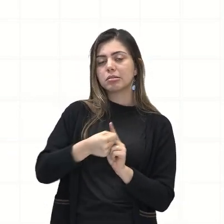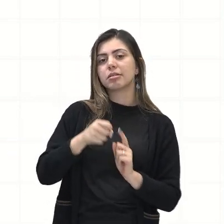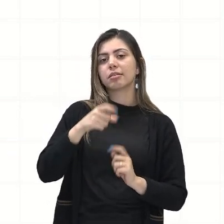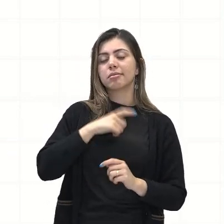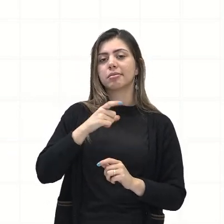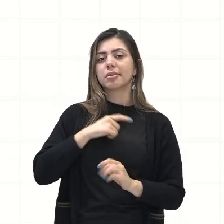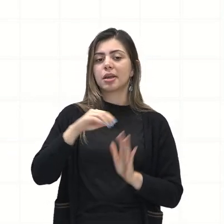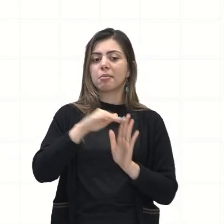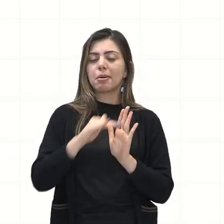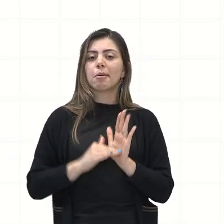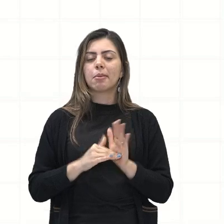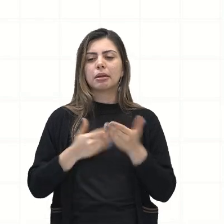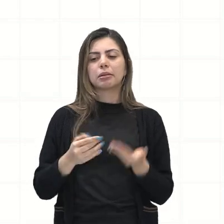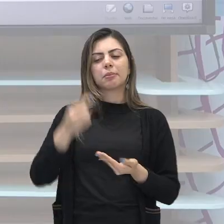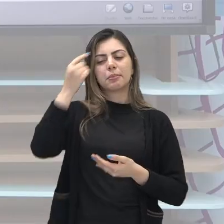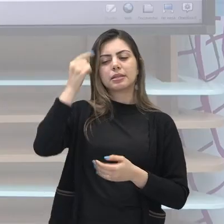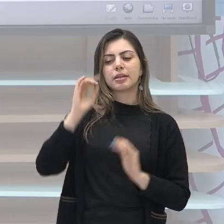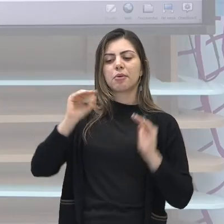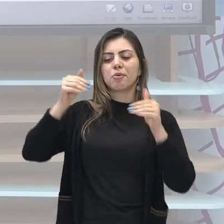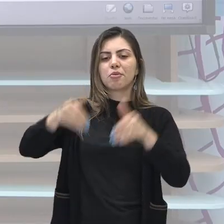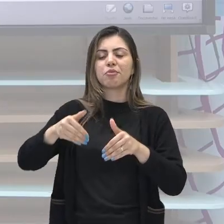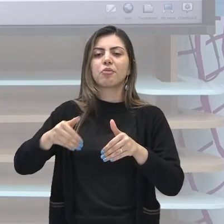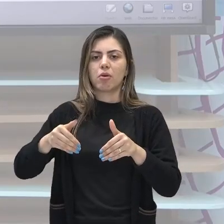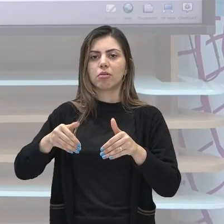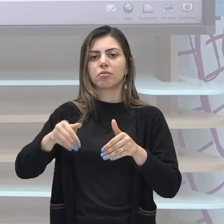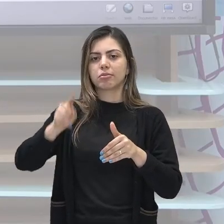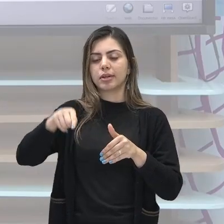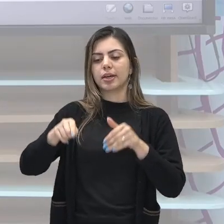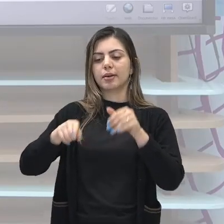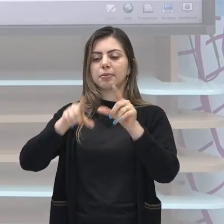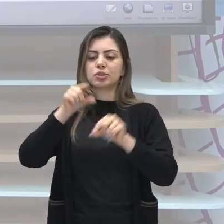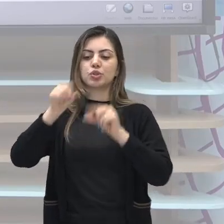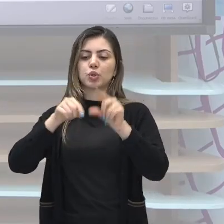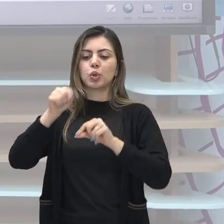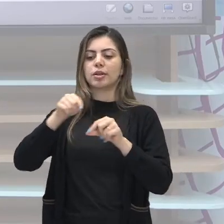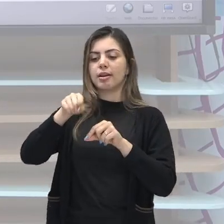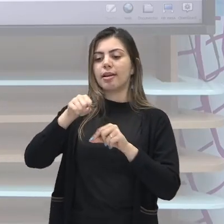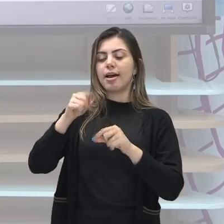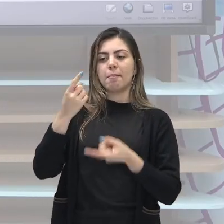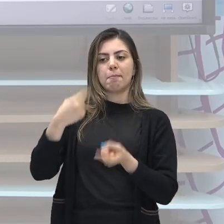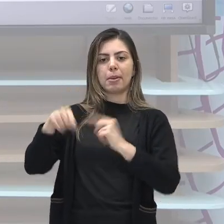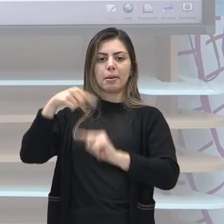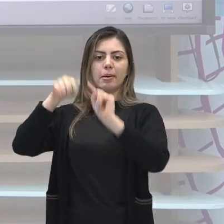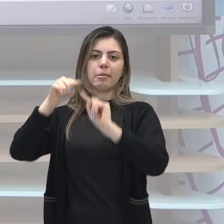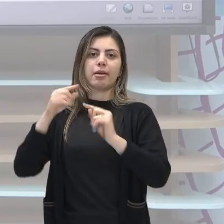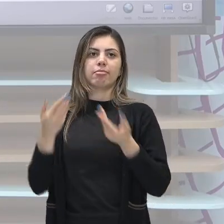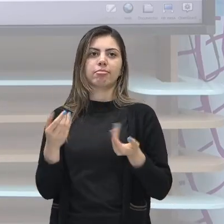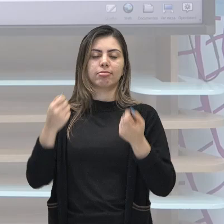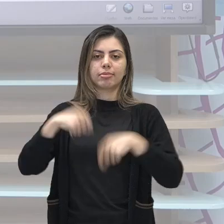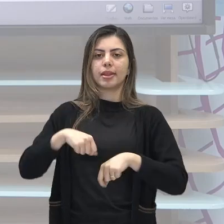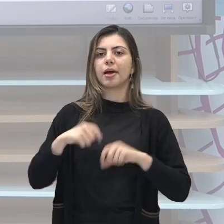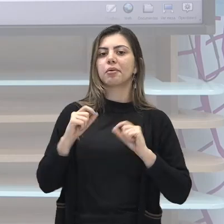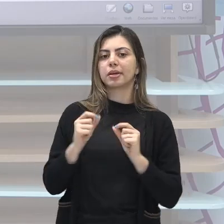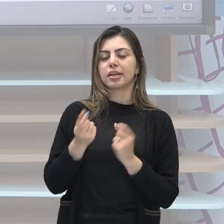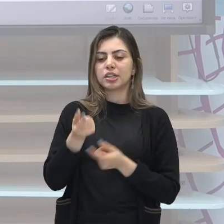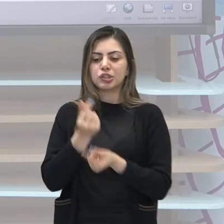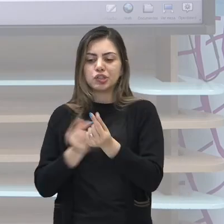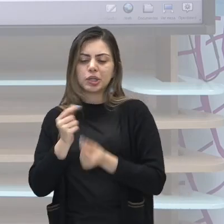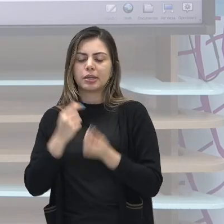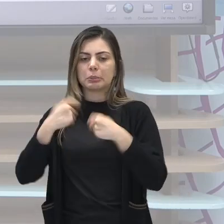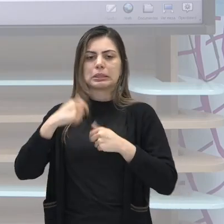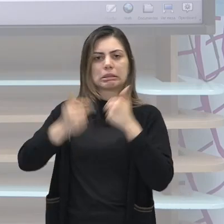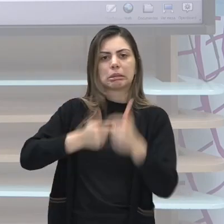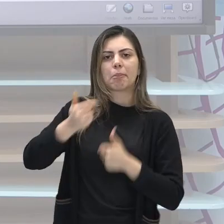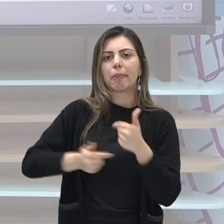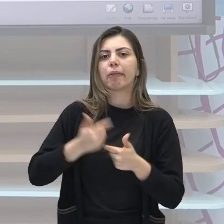para uma visão cada vez mais mercadológica, voltado para o acúmulo de capital. Você precisa